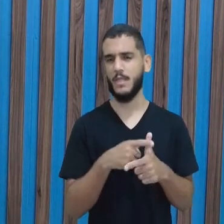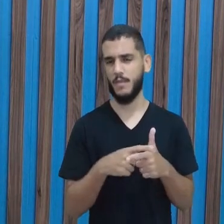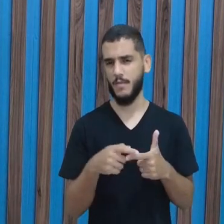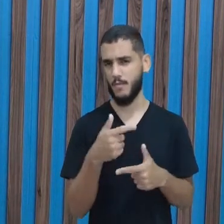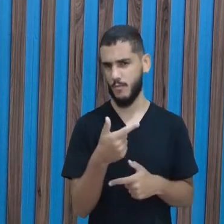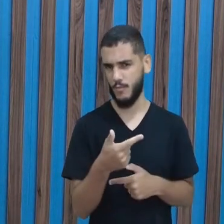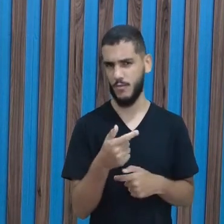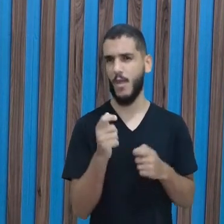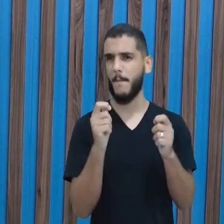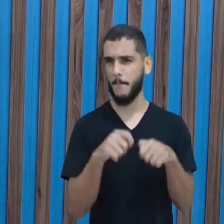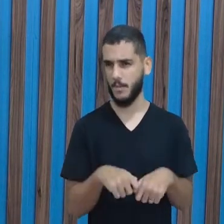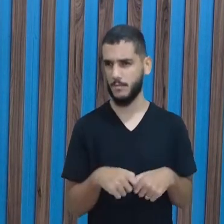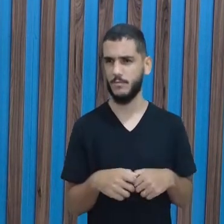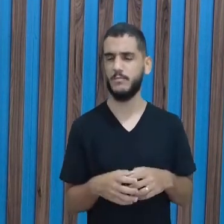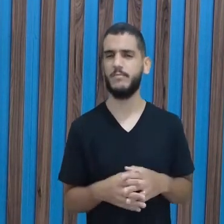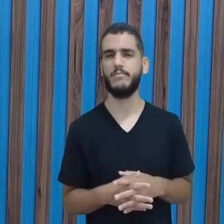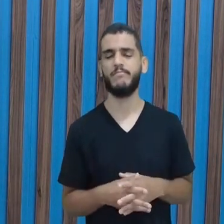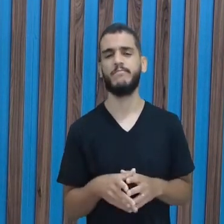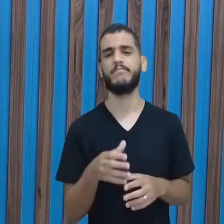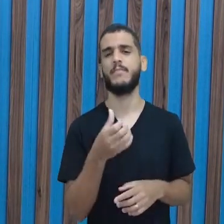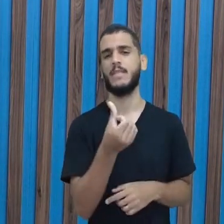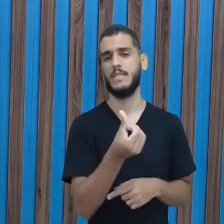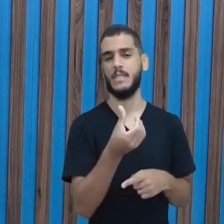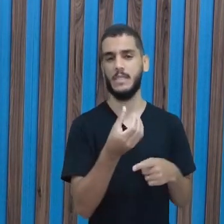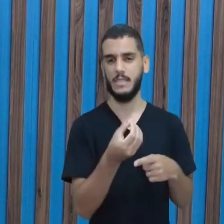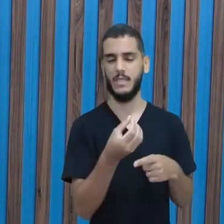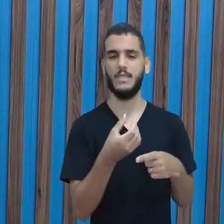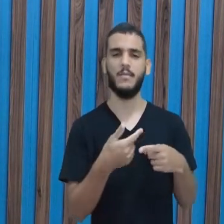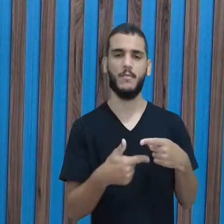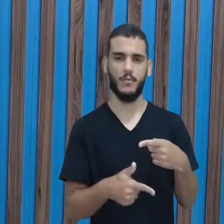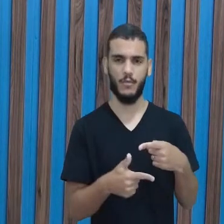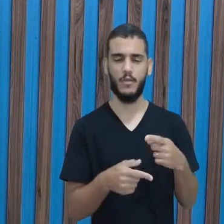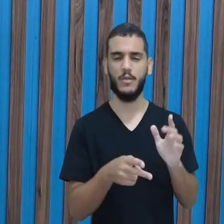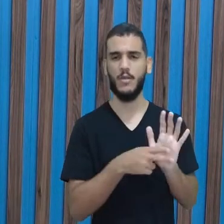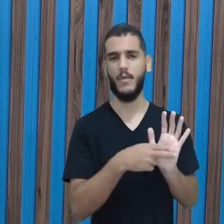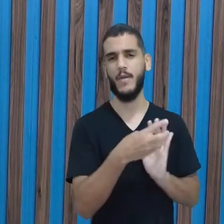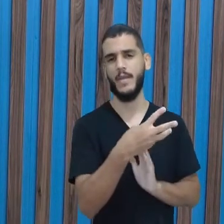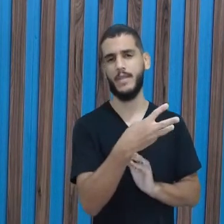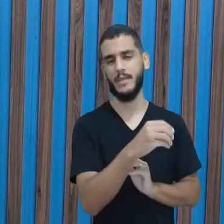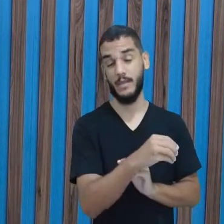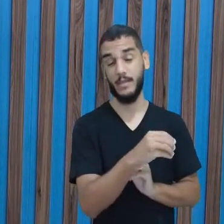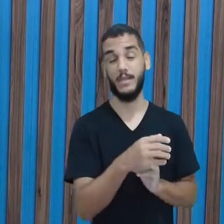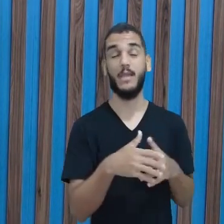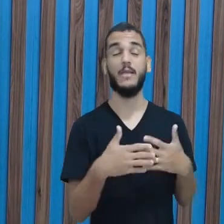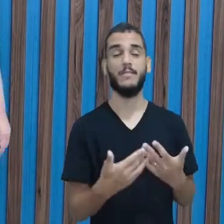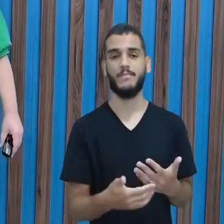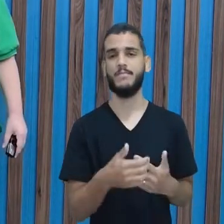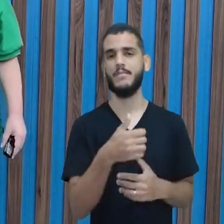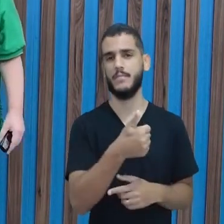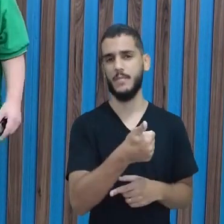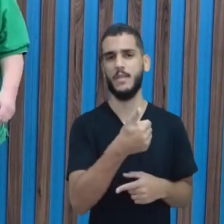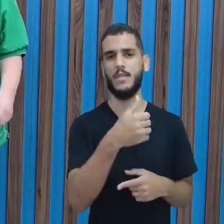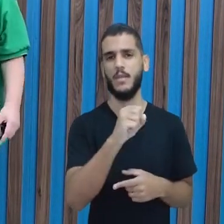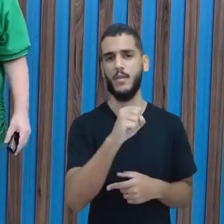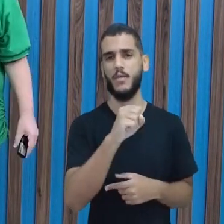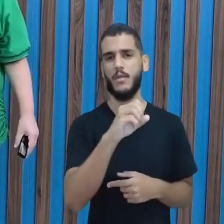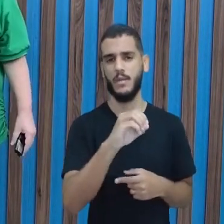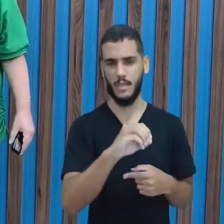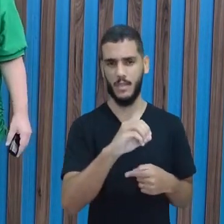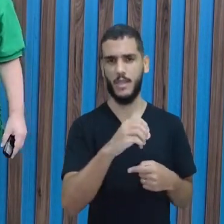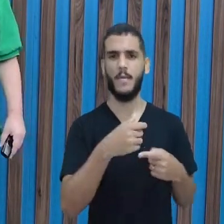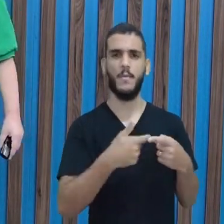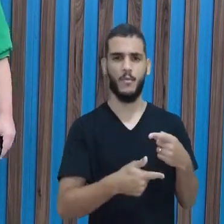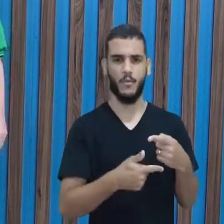Posso. 60 por 2 dá 30, 180 por 2 dá 90. E ainda posso